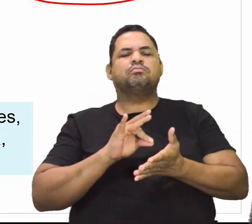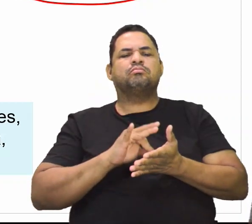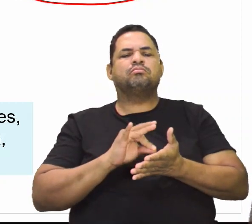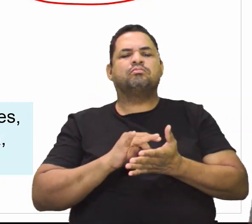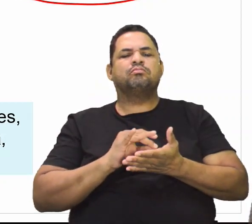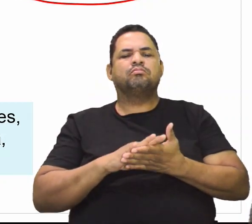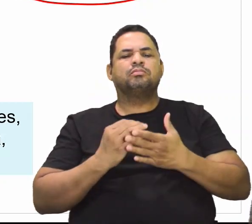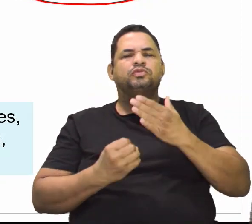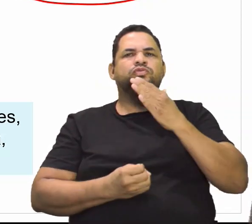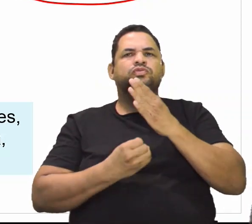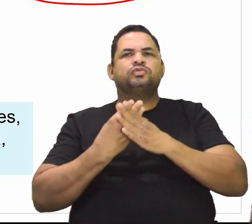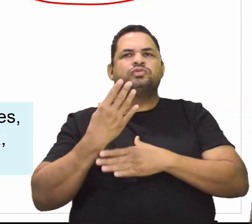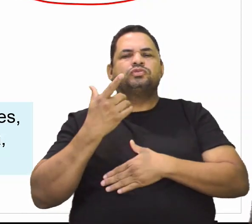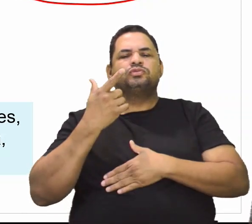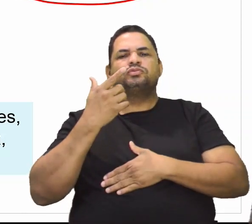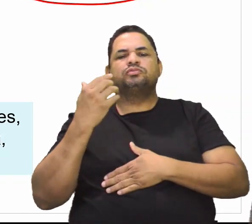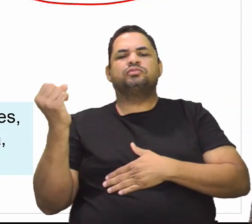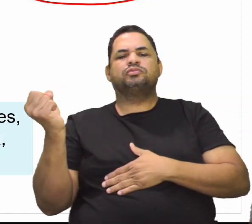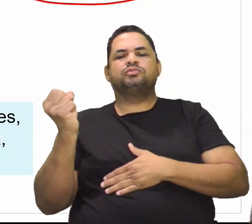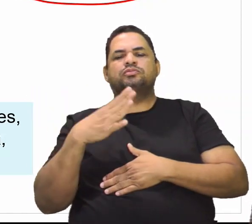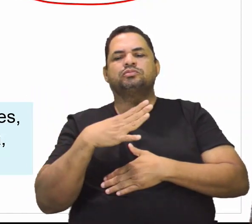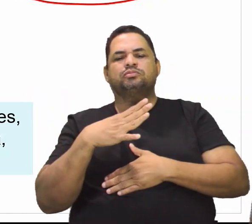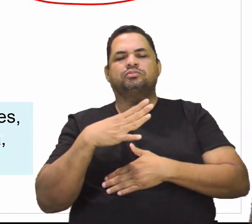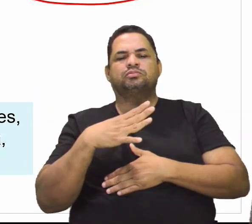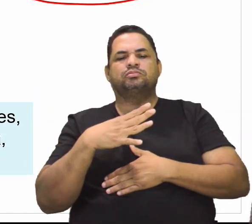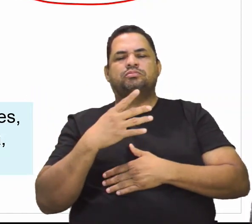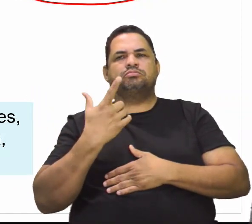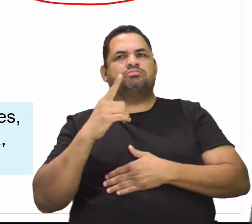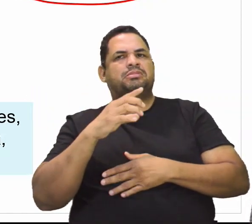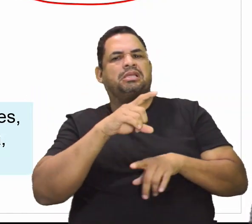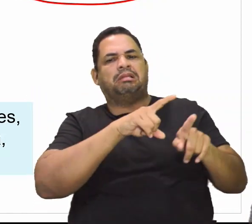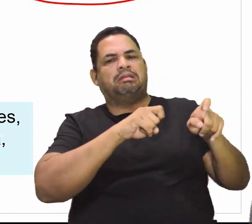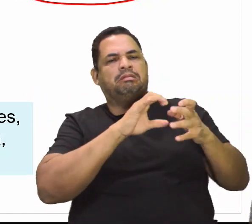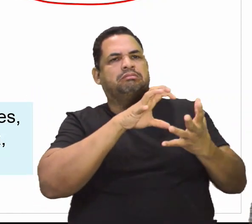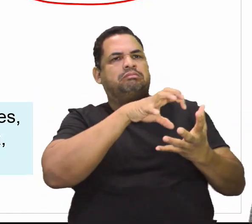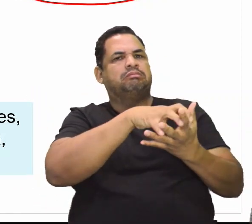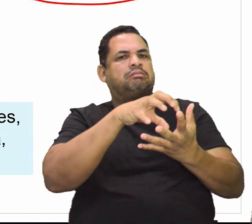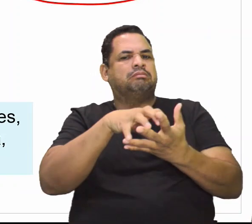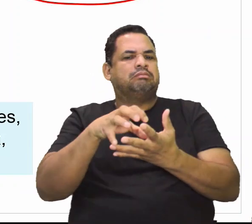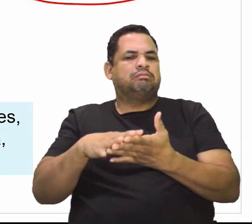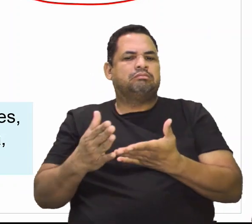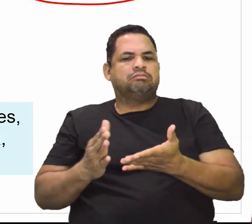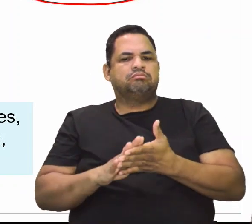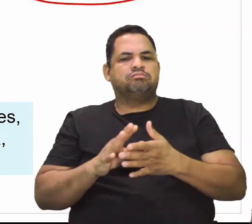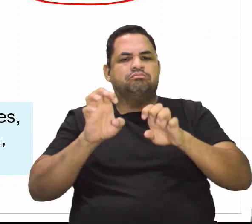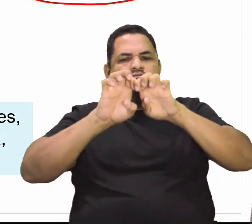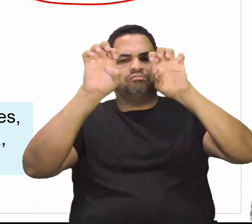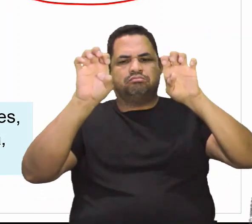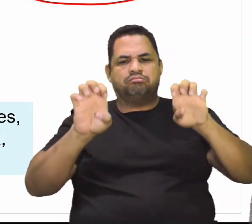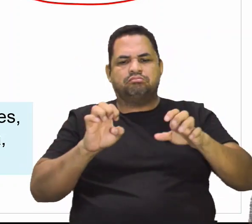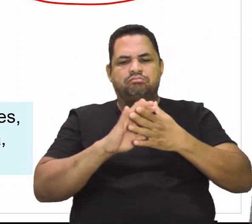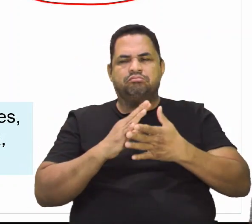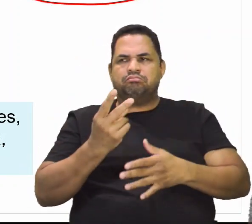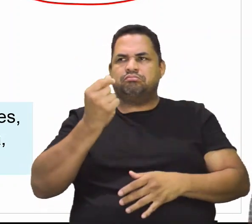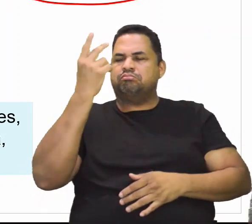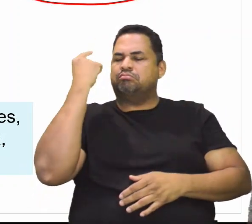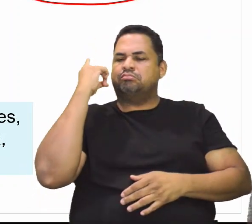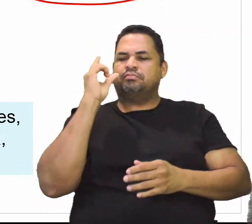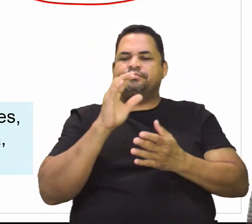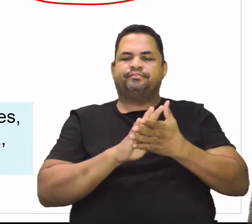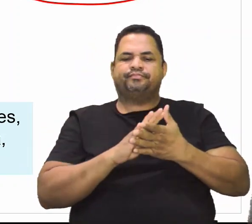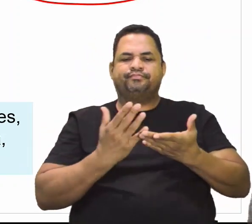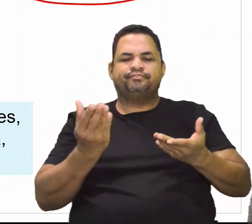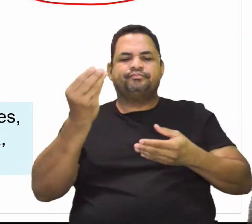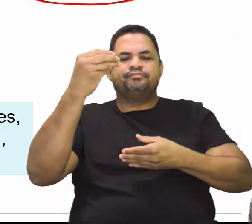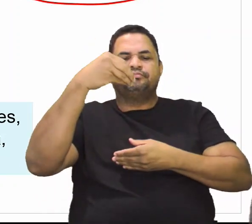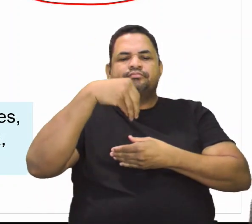bom nós entendermos que esse renascimento ele não está lá no campo, não está lá no feudo, não está lá nessas estruturas antigas, não. Mas ele está